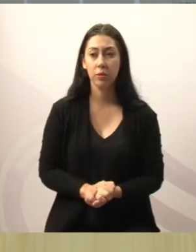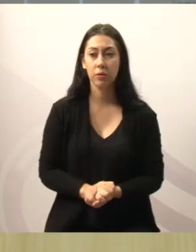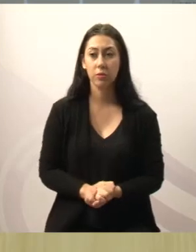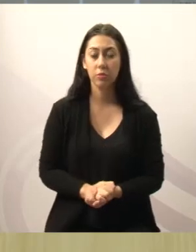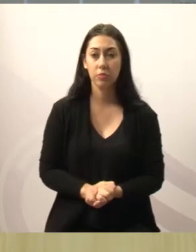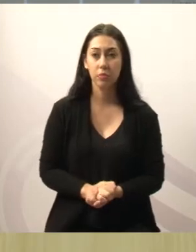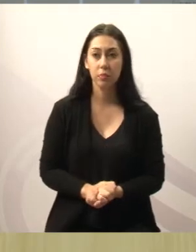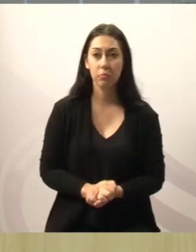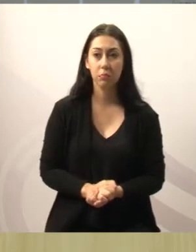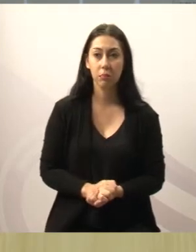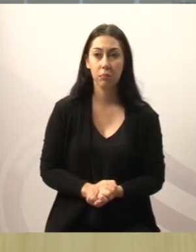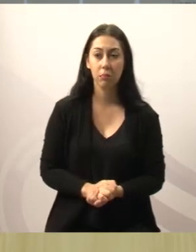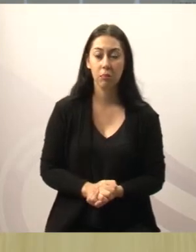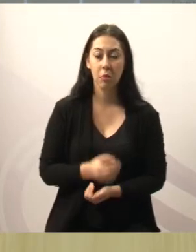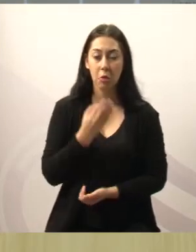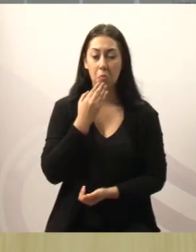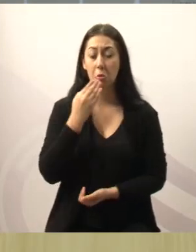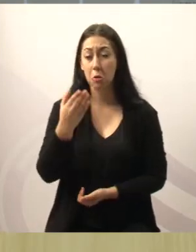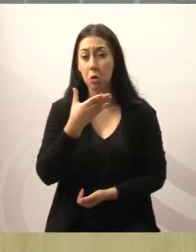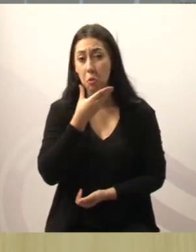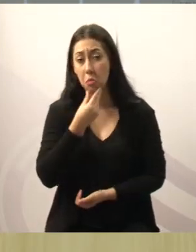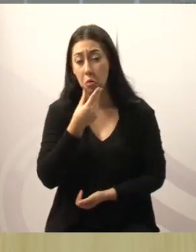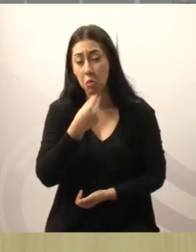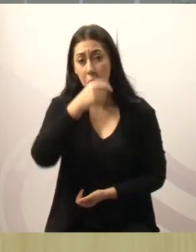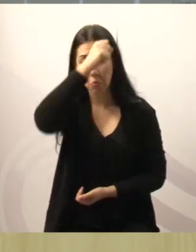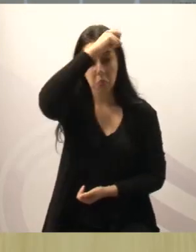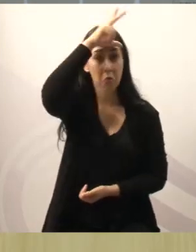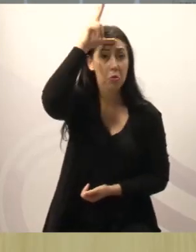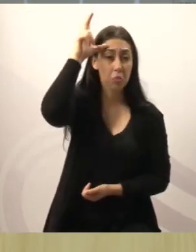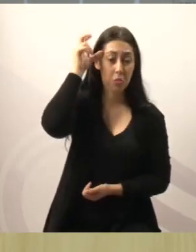Requeremos ao excelentíssimo senhor presidente dessa casa,